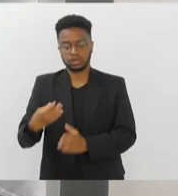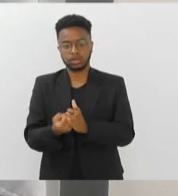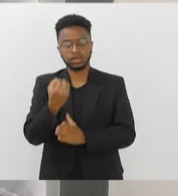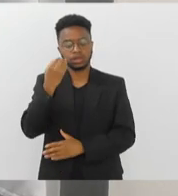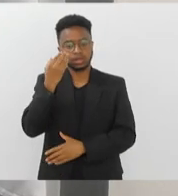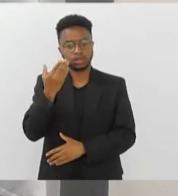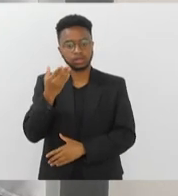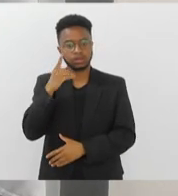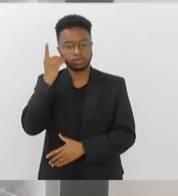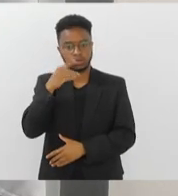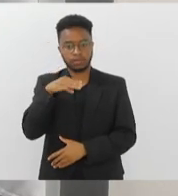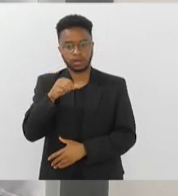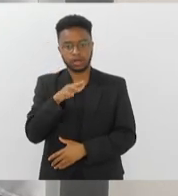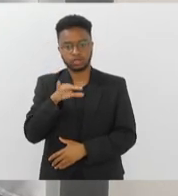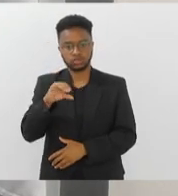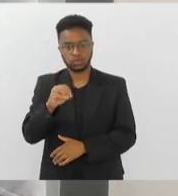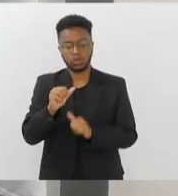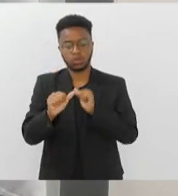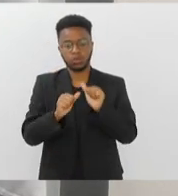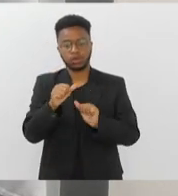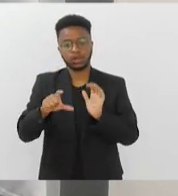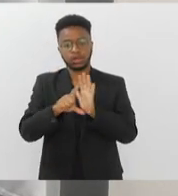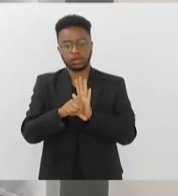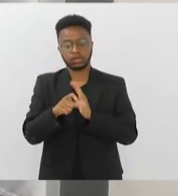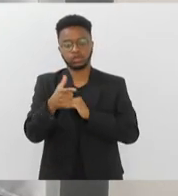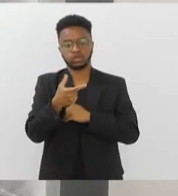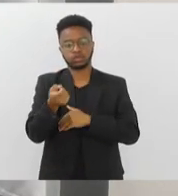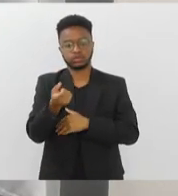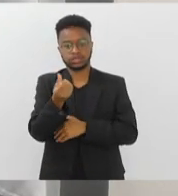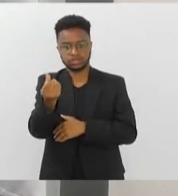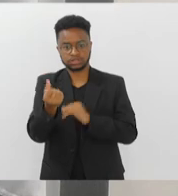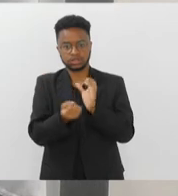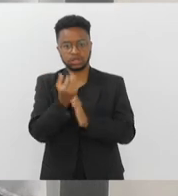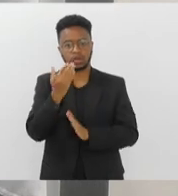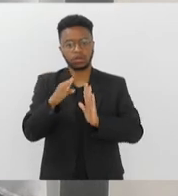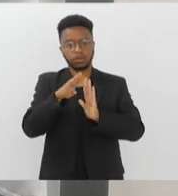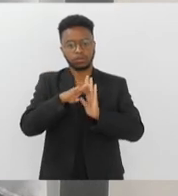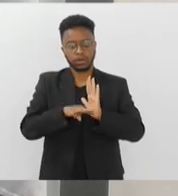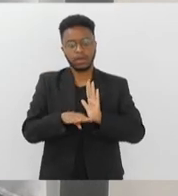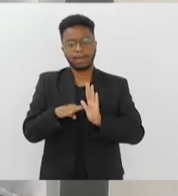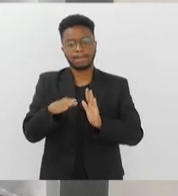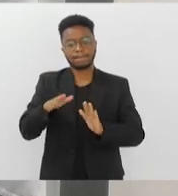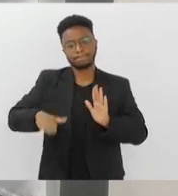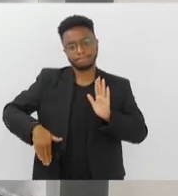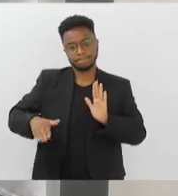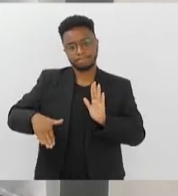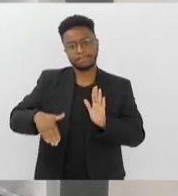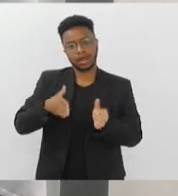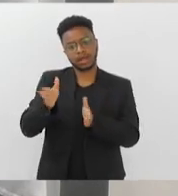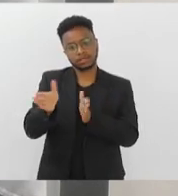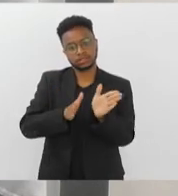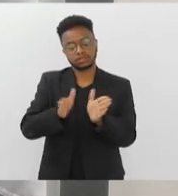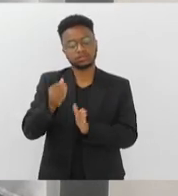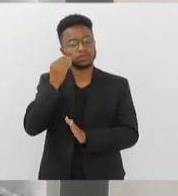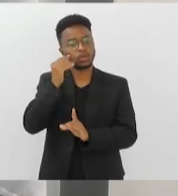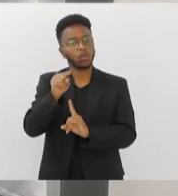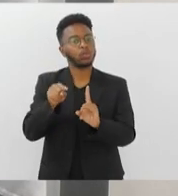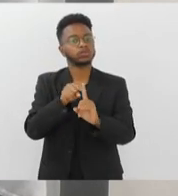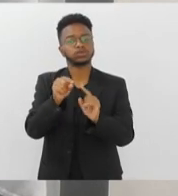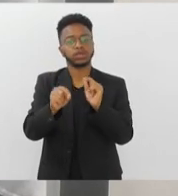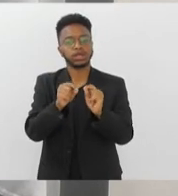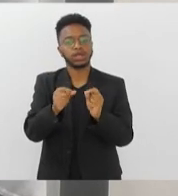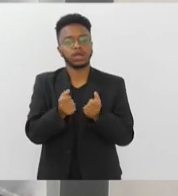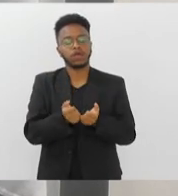a lei 4.812 de 10 de julho de 2006 para criar o programa Praia para Todos, com o objetivo de garantir a acessibilidade de pessoas